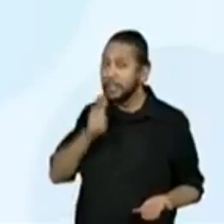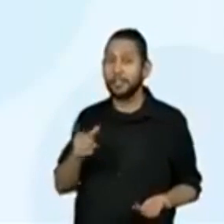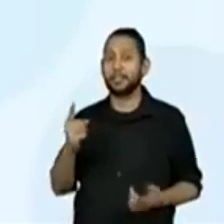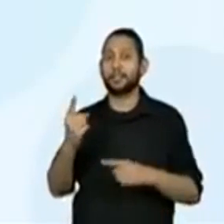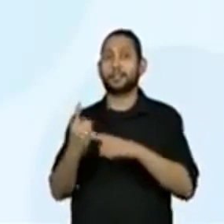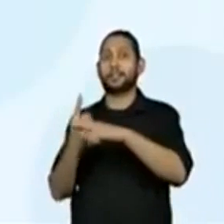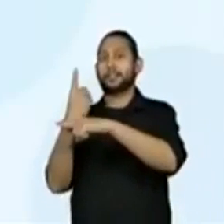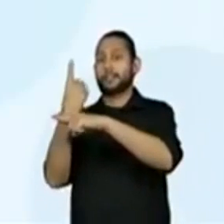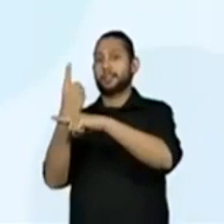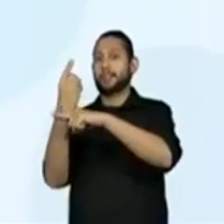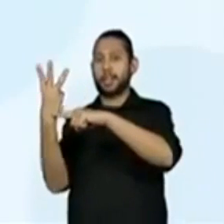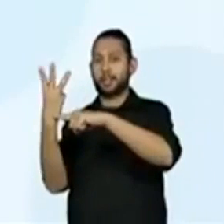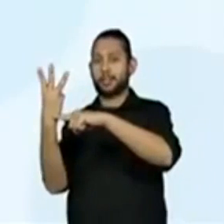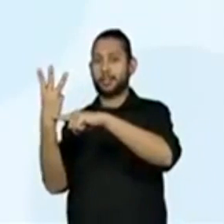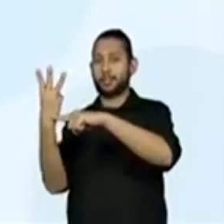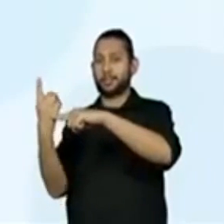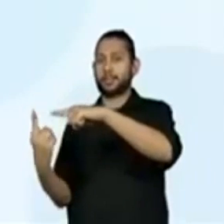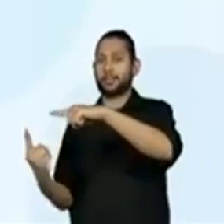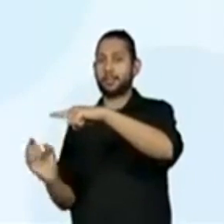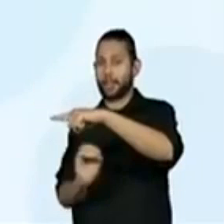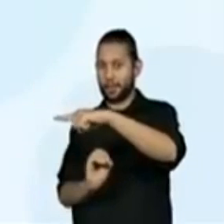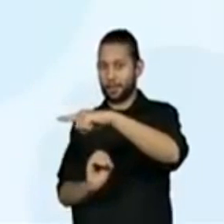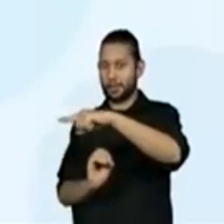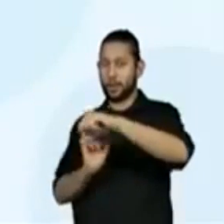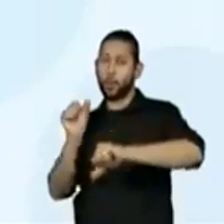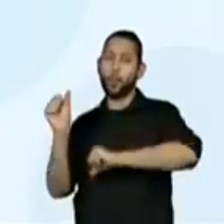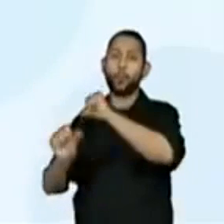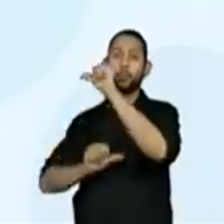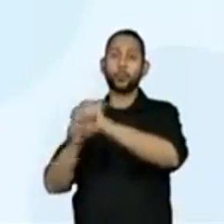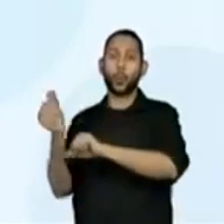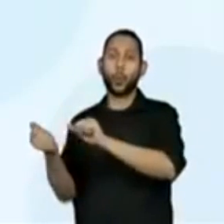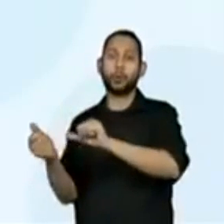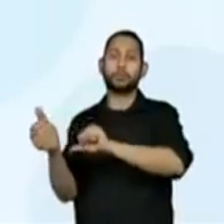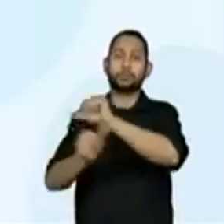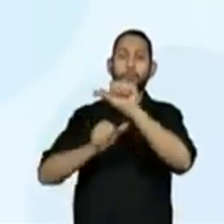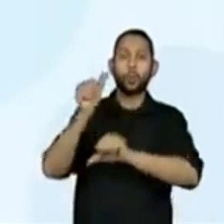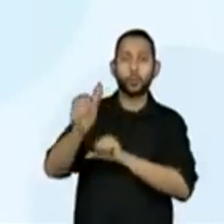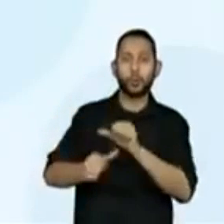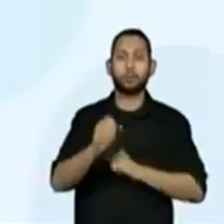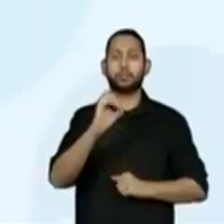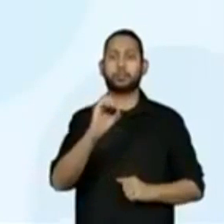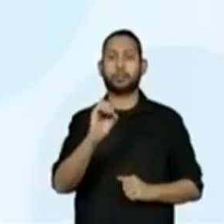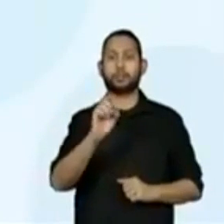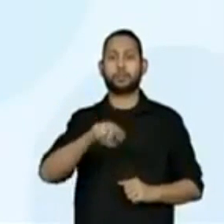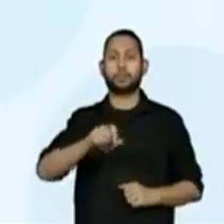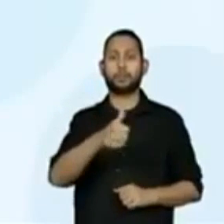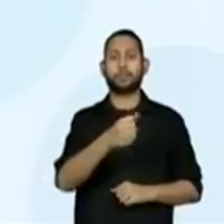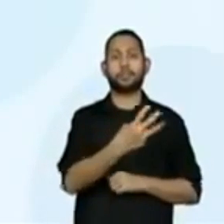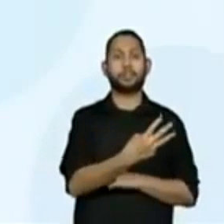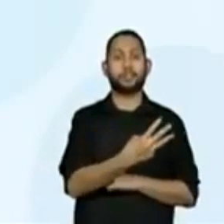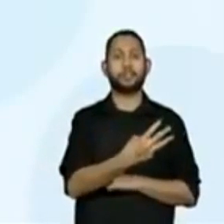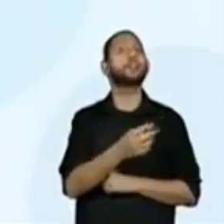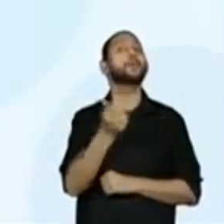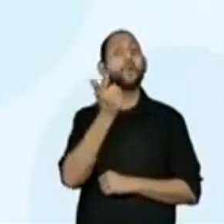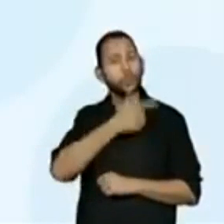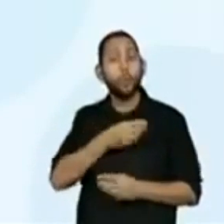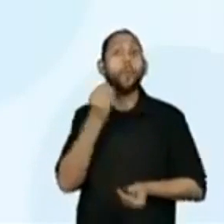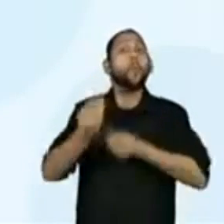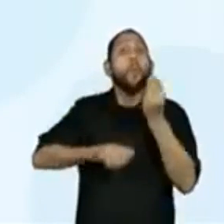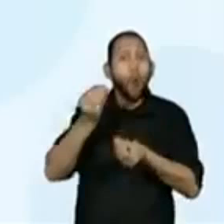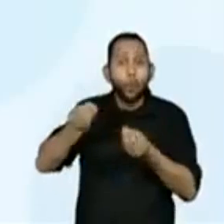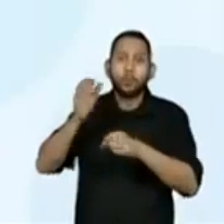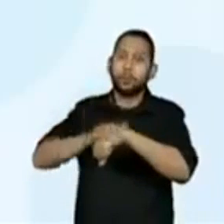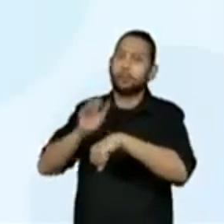numa representação fracionária e depois eu fiz a divisão e descobri o número